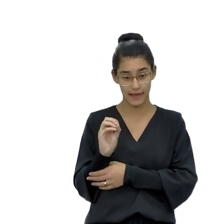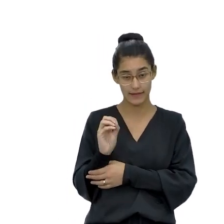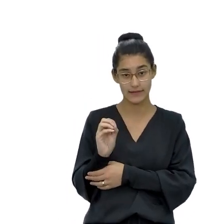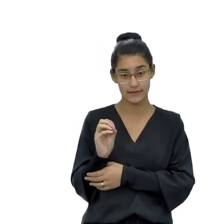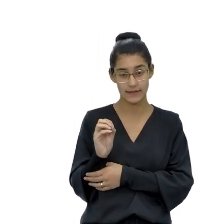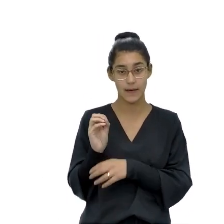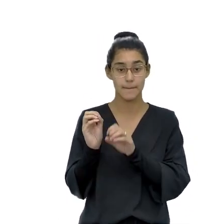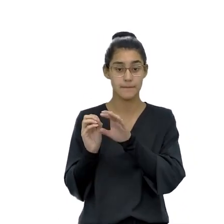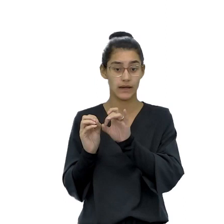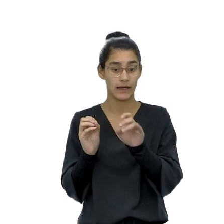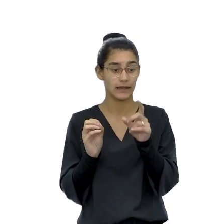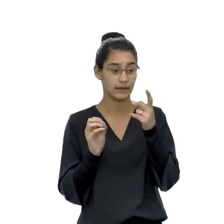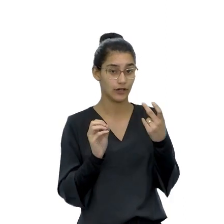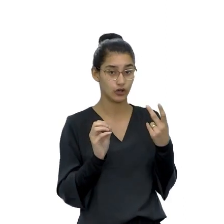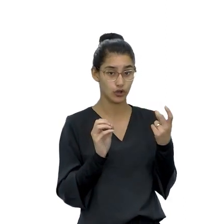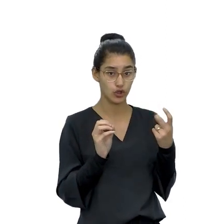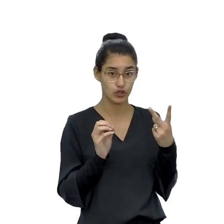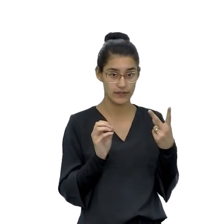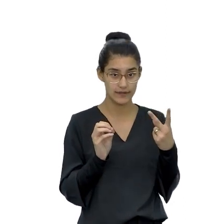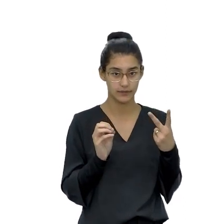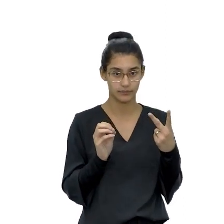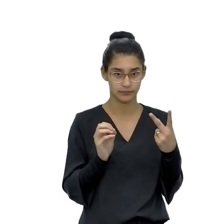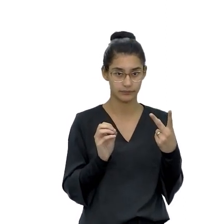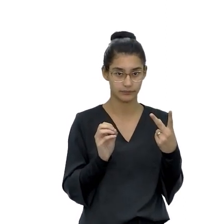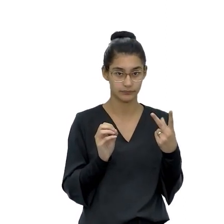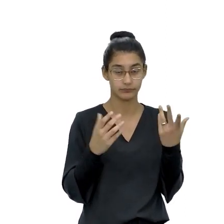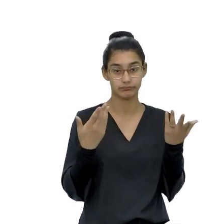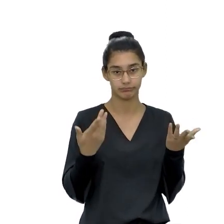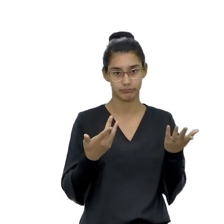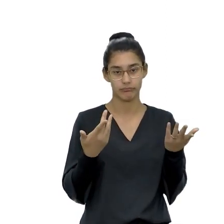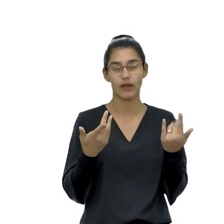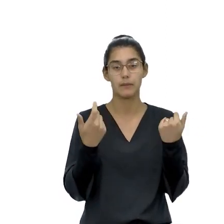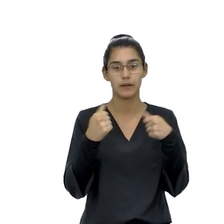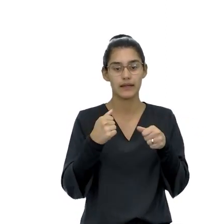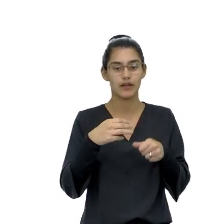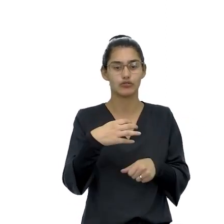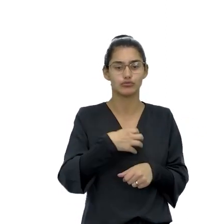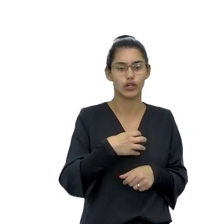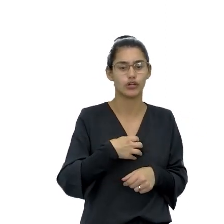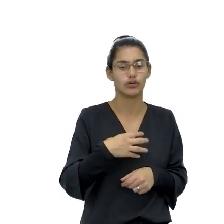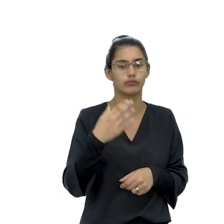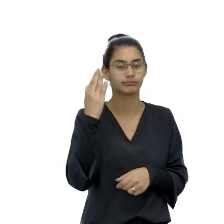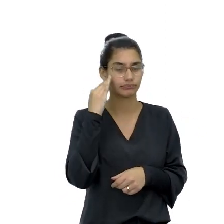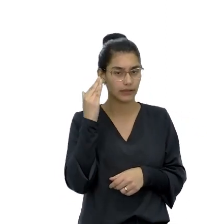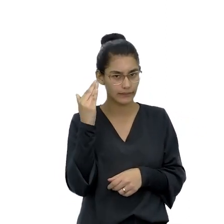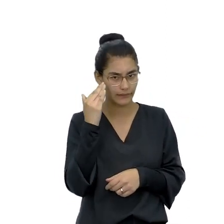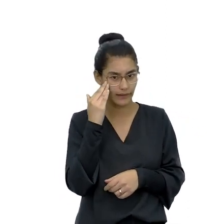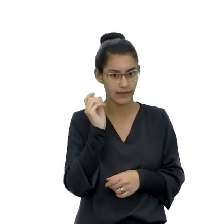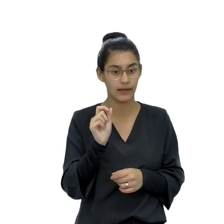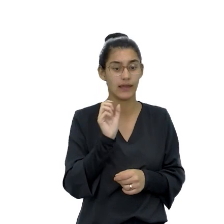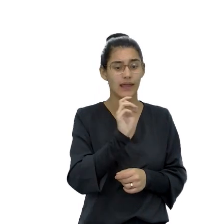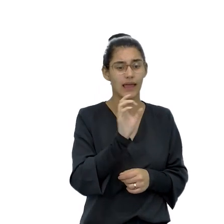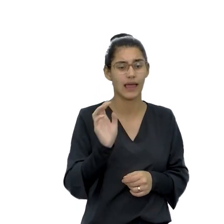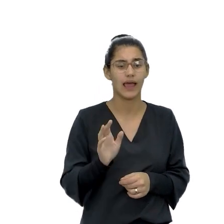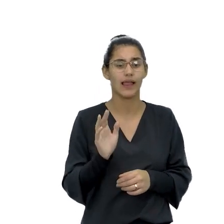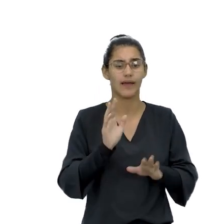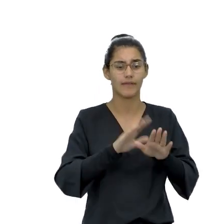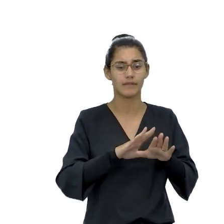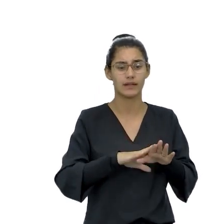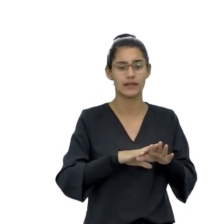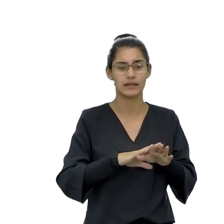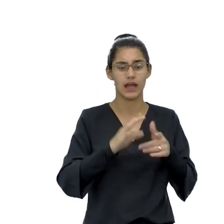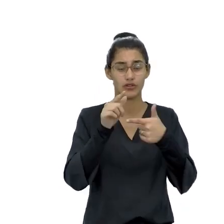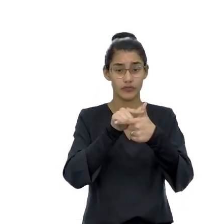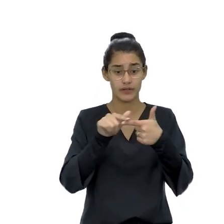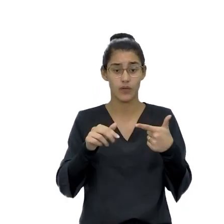cada 12 espaços, enfim. Ele precisa ali, de alguma forma, entender que cada vez que ele fizer a divisão,